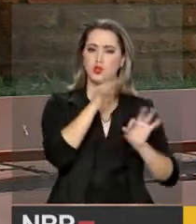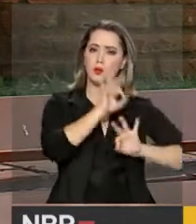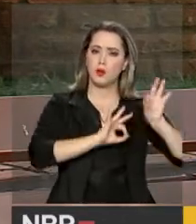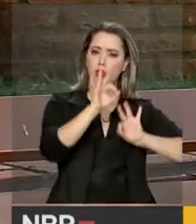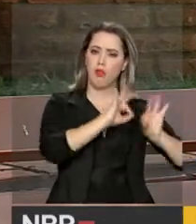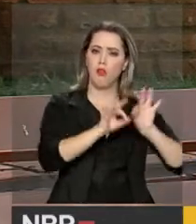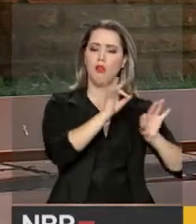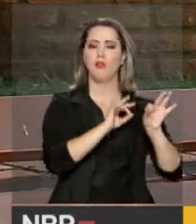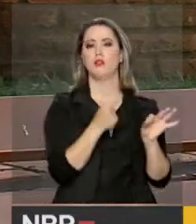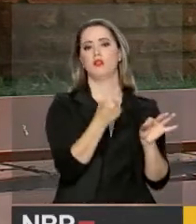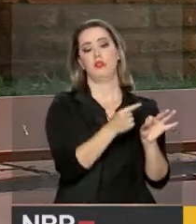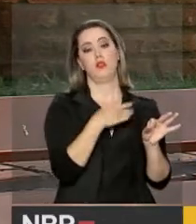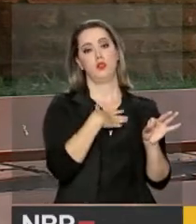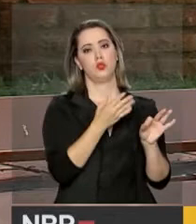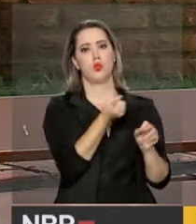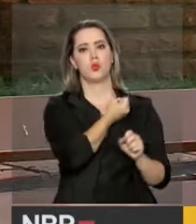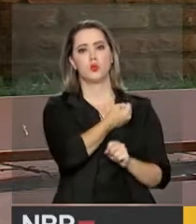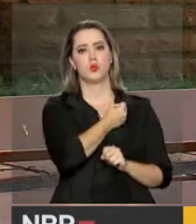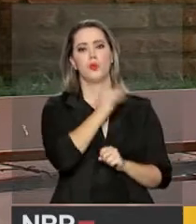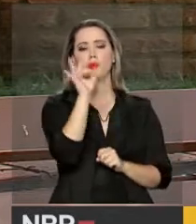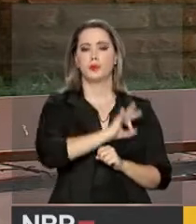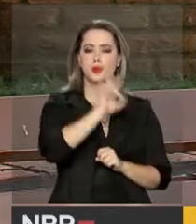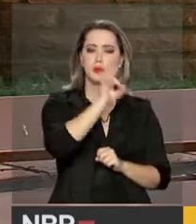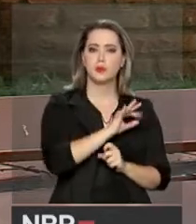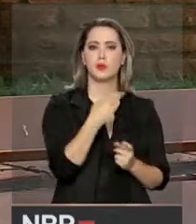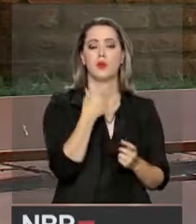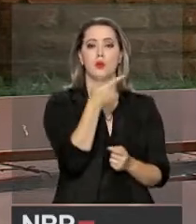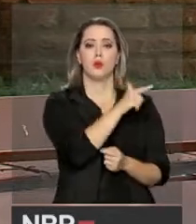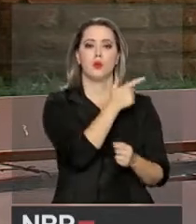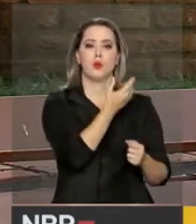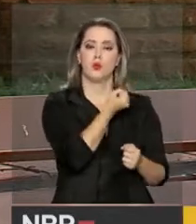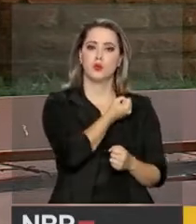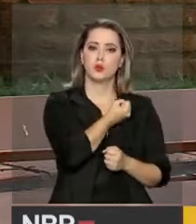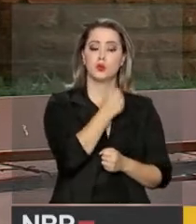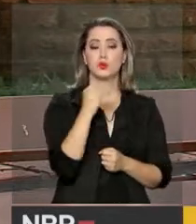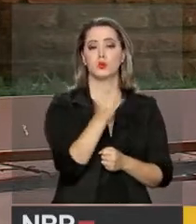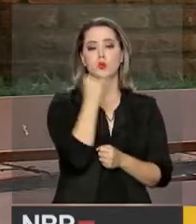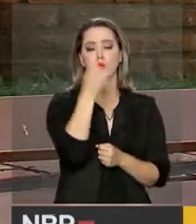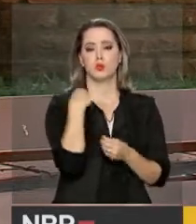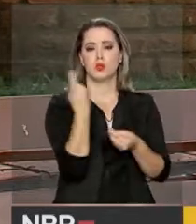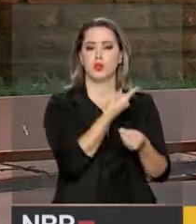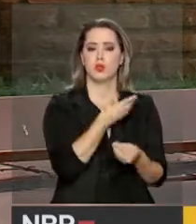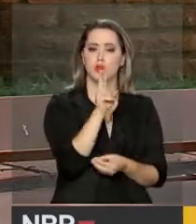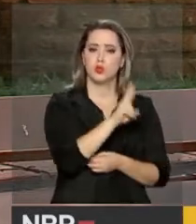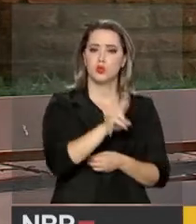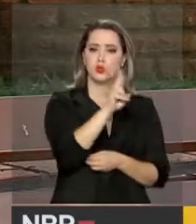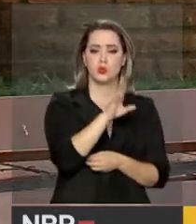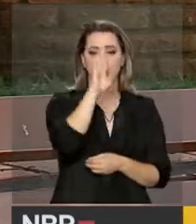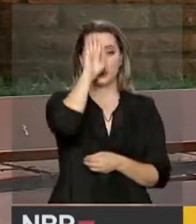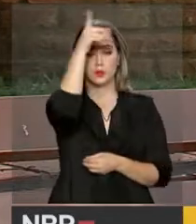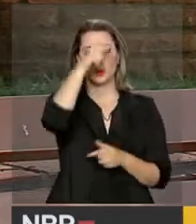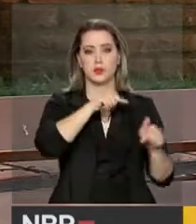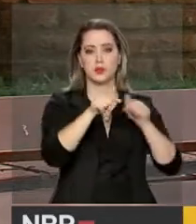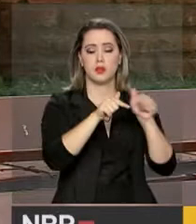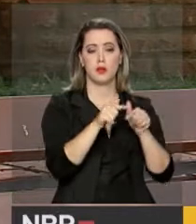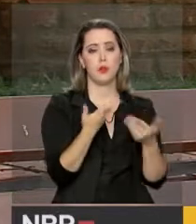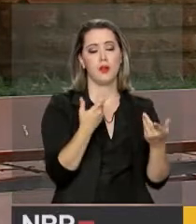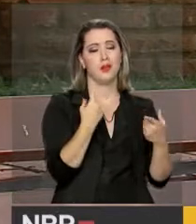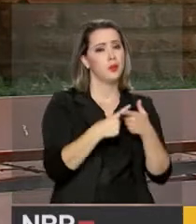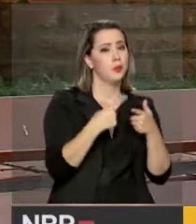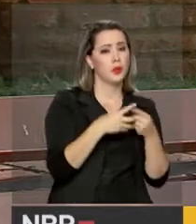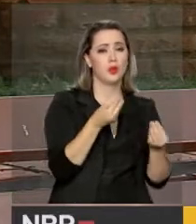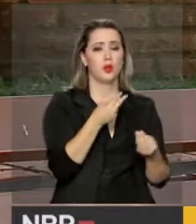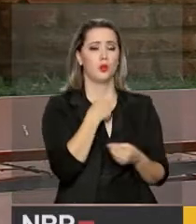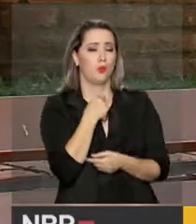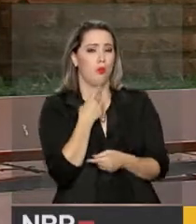justamente com esses dados de estatísticas e outros dados importantes que a gente usa para priorizar as ações, uma vez que a gente não consegue